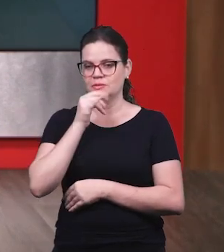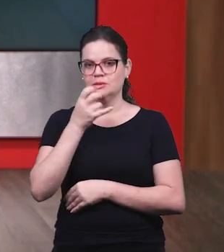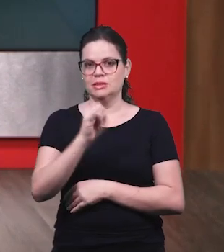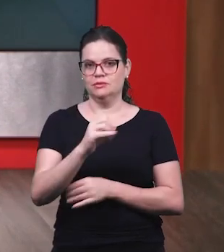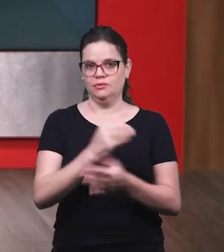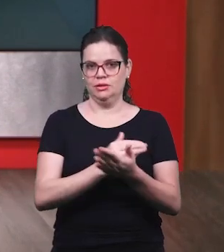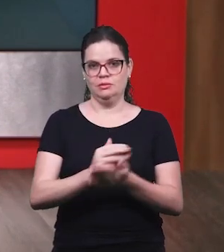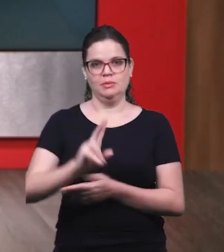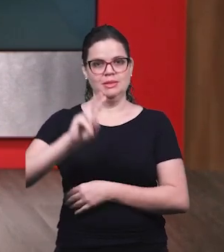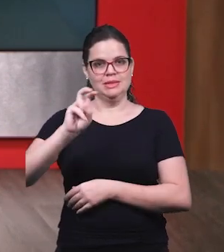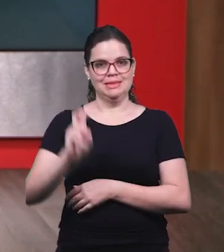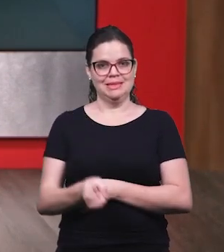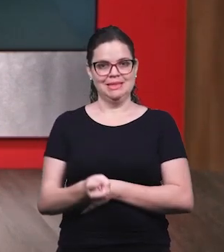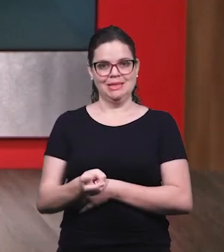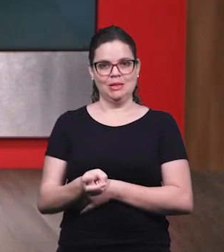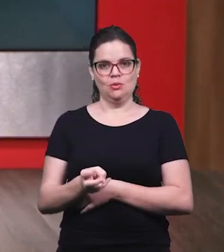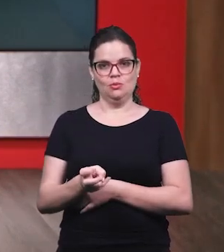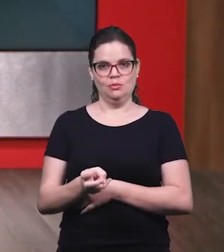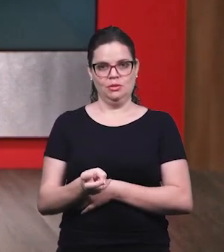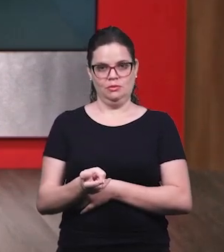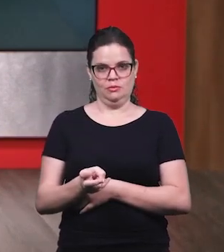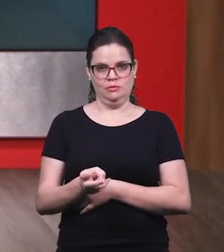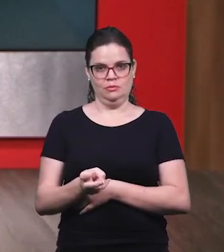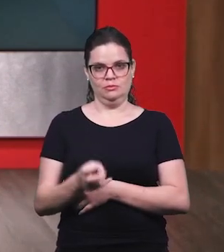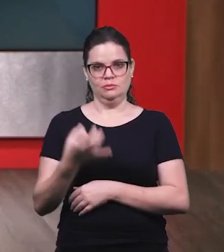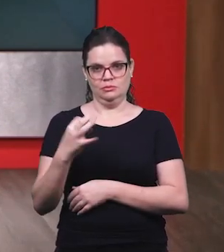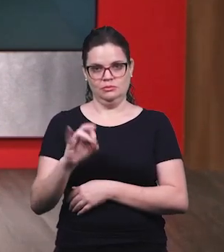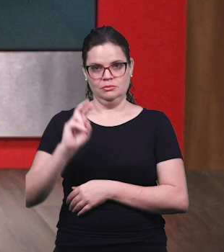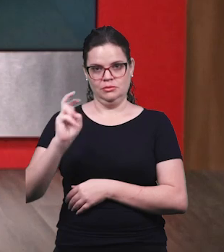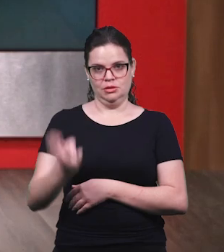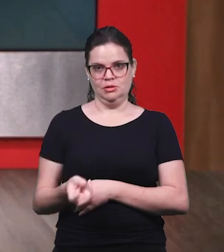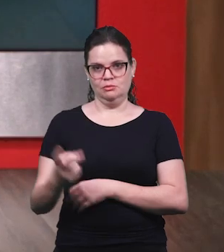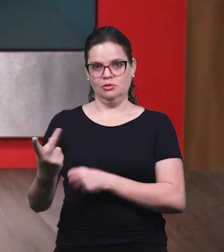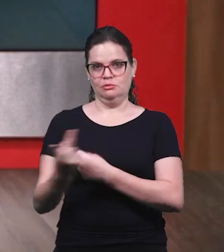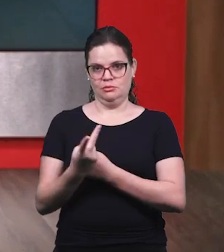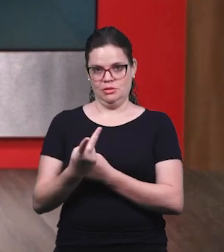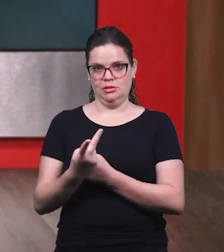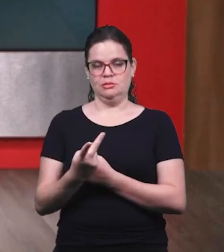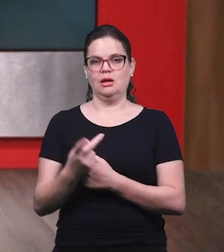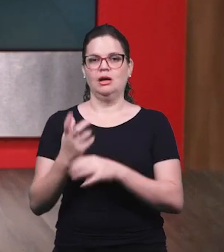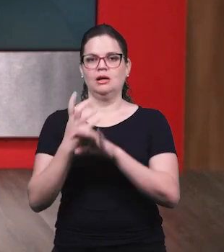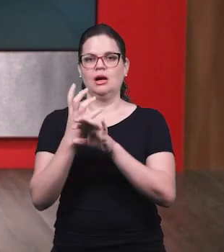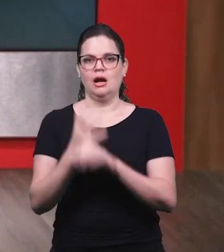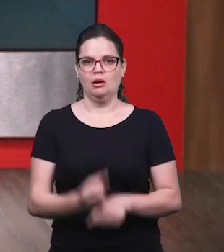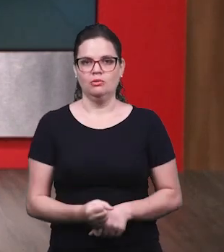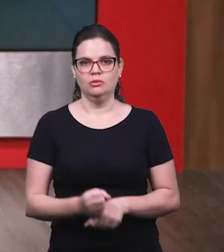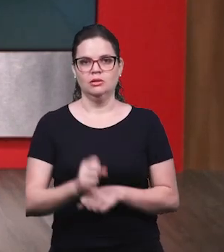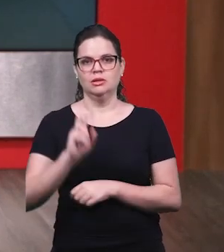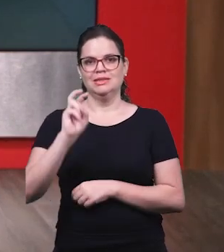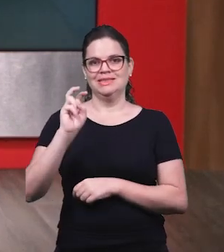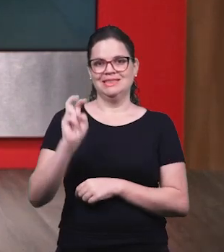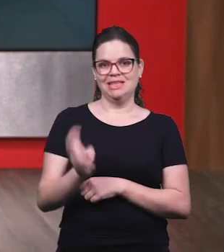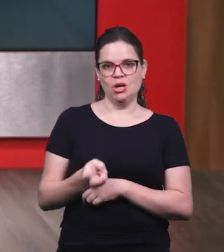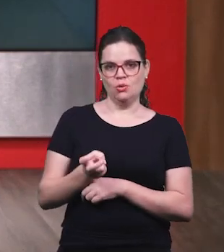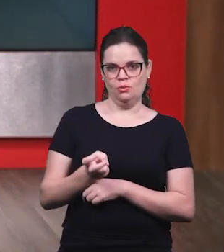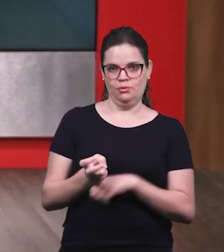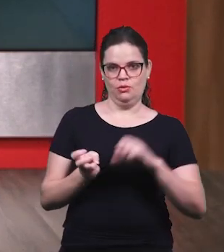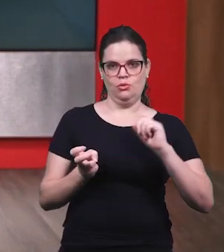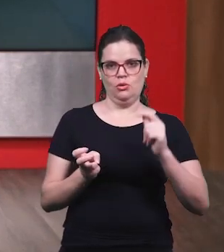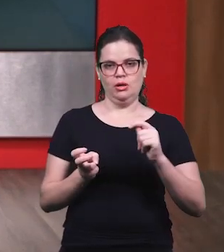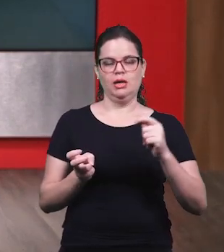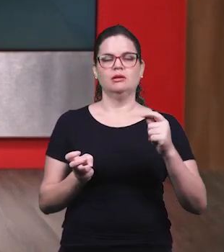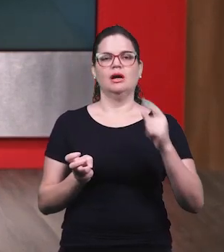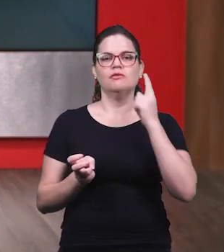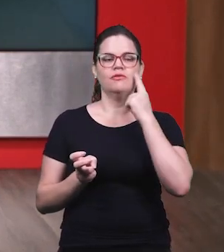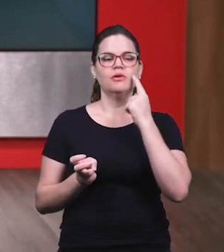5.000, no primeiro mês vai ser calculado 5.000. No segundo mês é 5.000 mais o juro do primeiro.